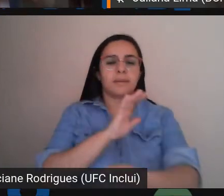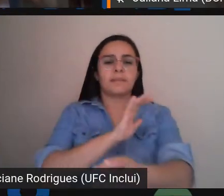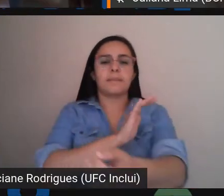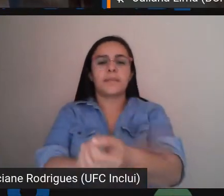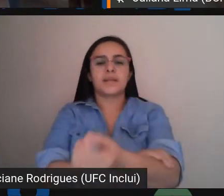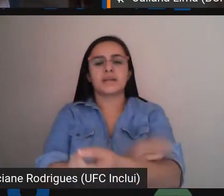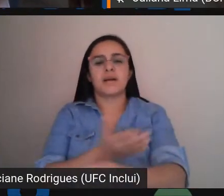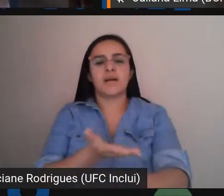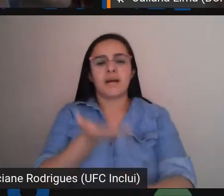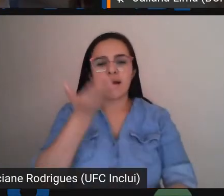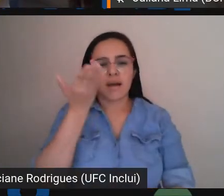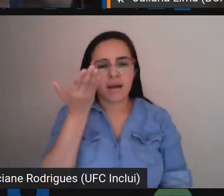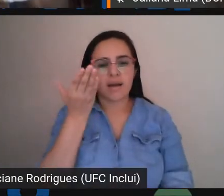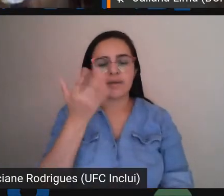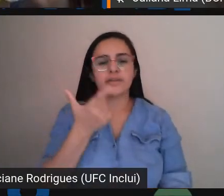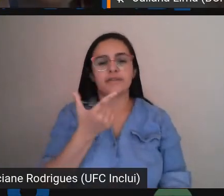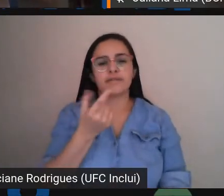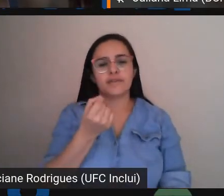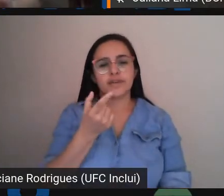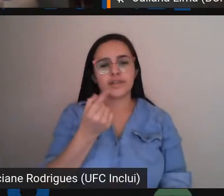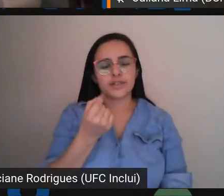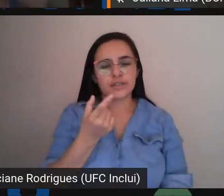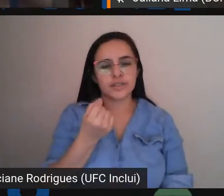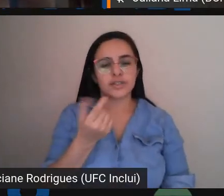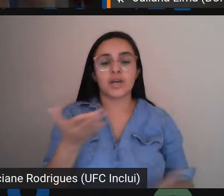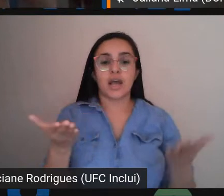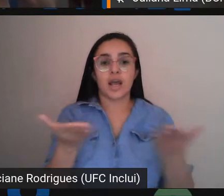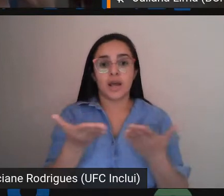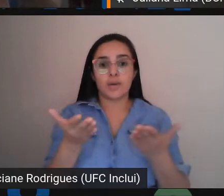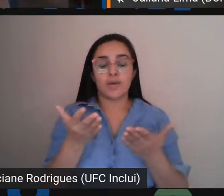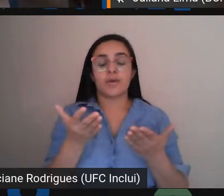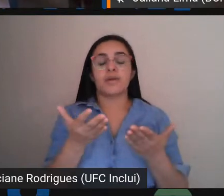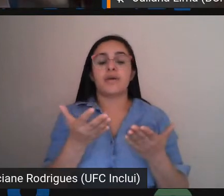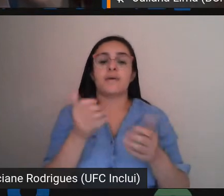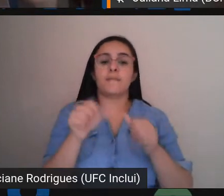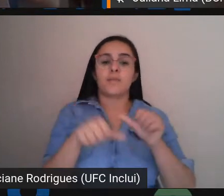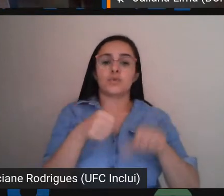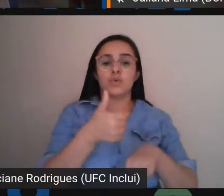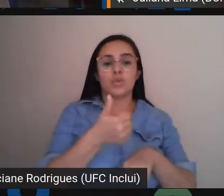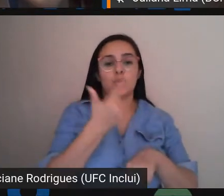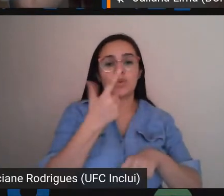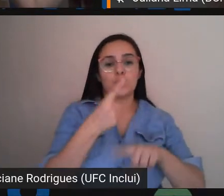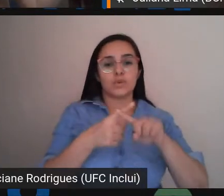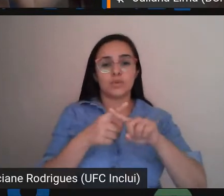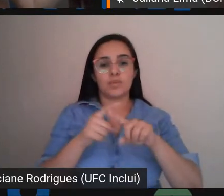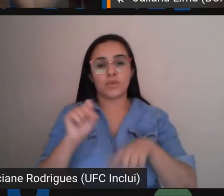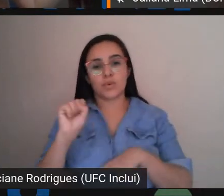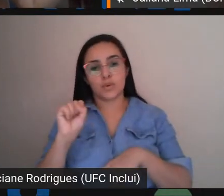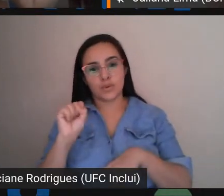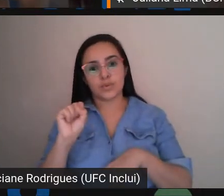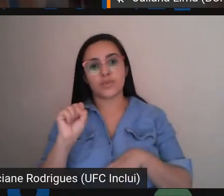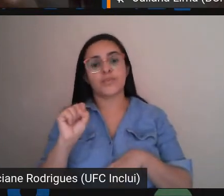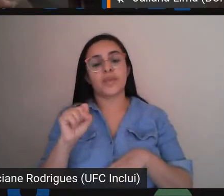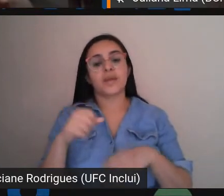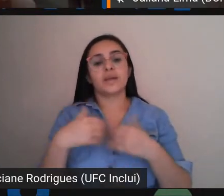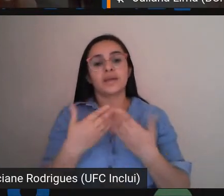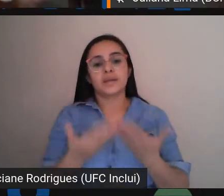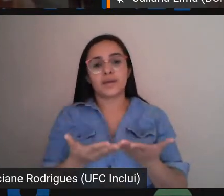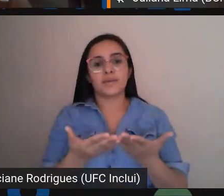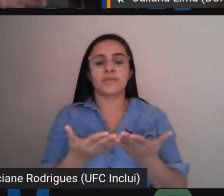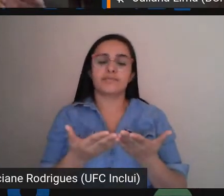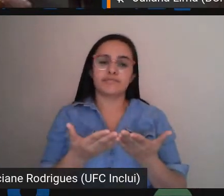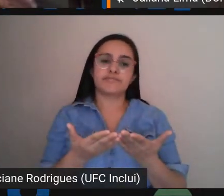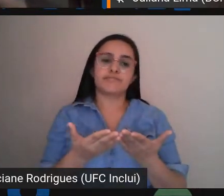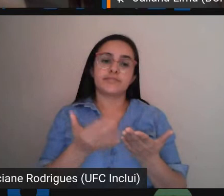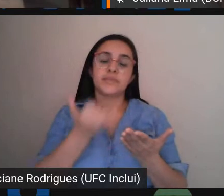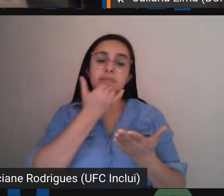pressão acima de 20 por alguma coisa, agora é 12 por 8, então mudou totalmente, não adianta eu incluir os estudos mais velhos. Tudo bem, então